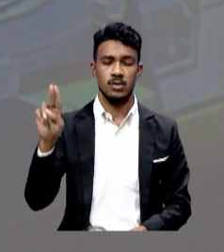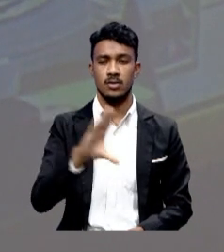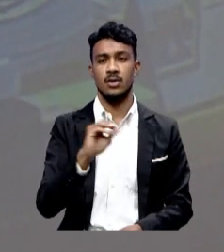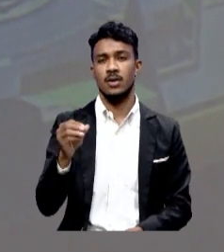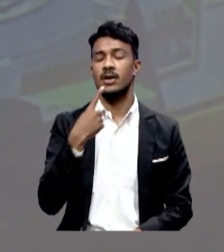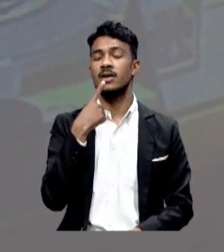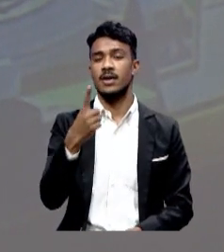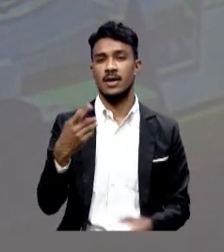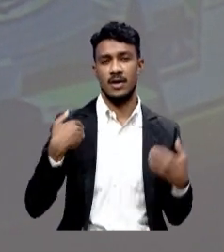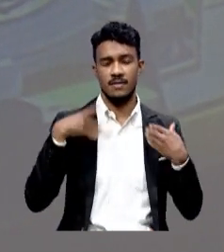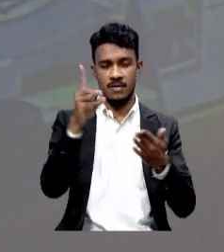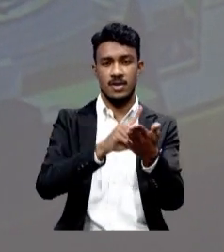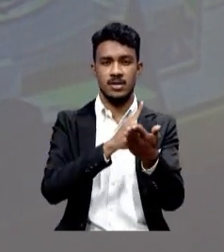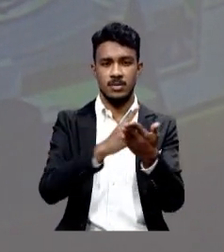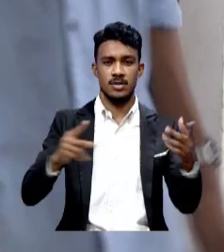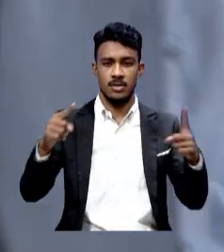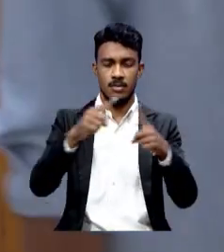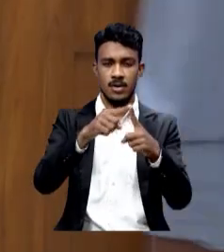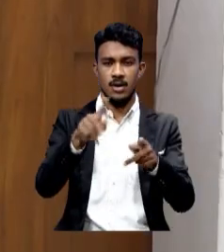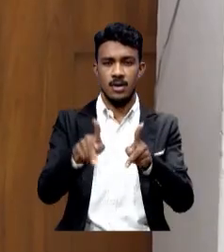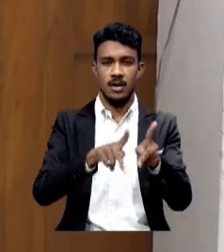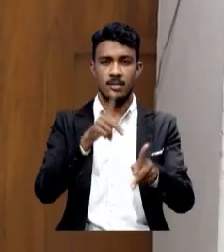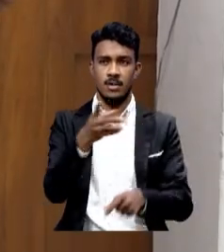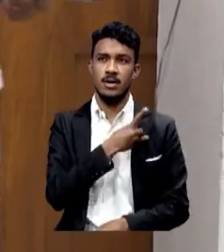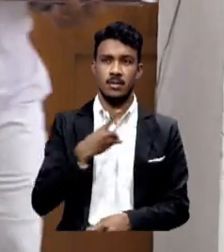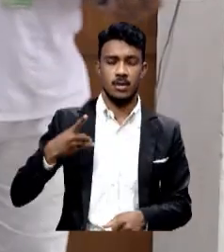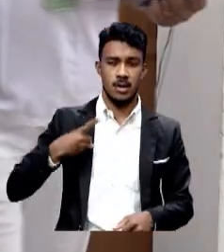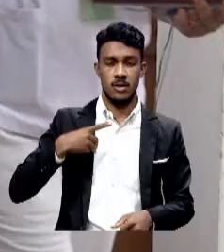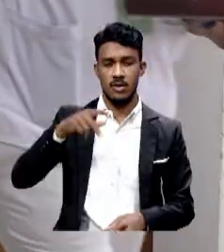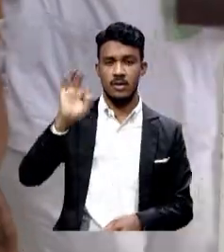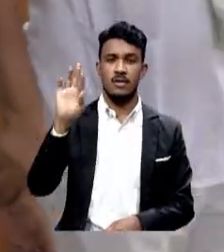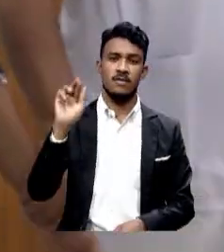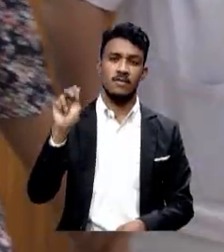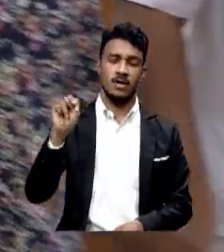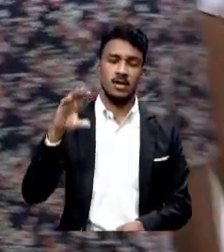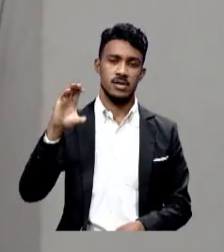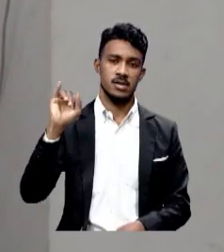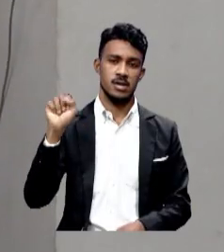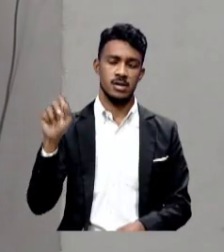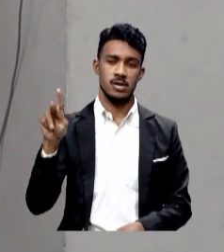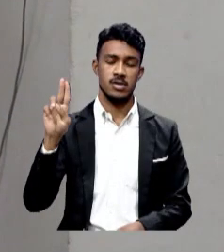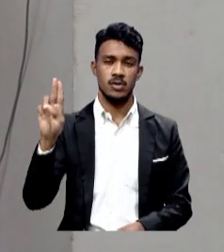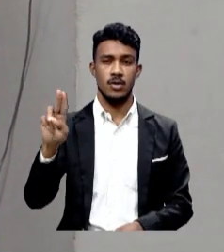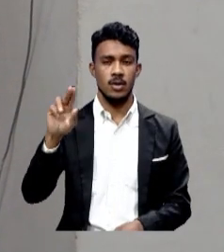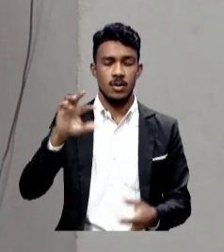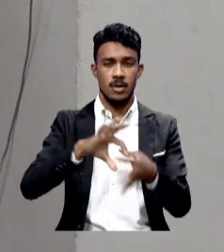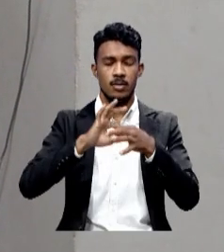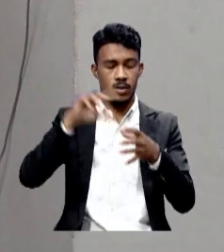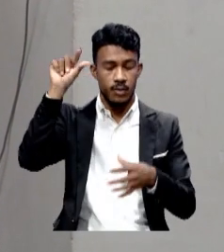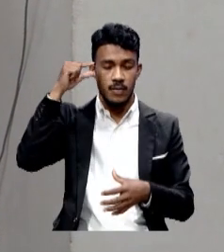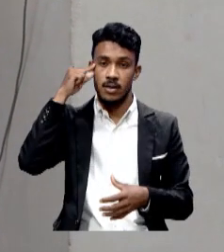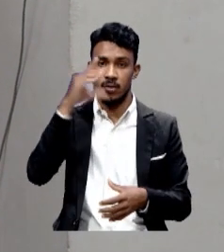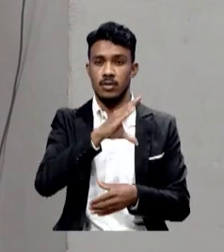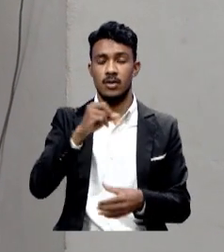e a discriminação do povo. Deputado Francisco David lamenta katak, bem hira membro do governo com deputado Cira